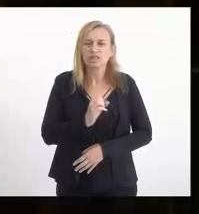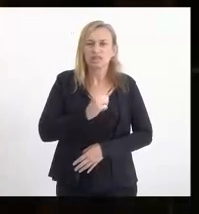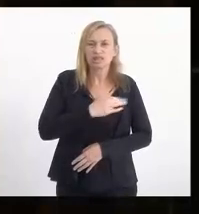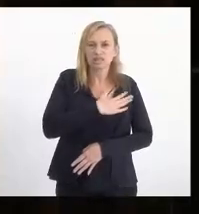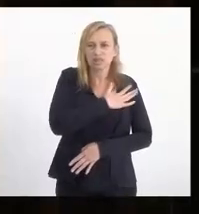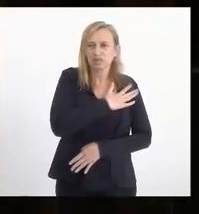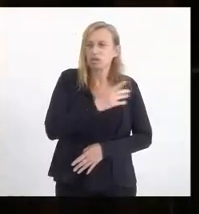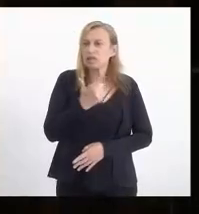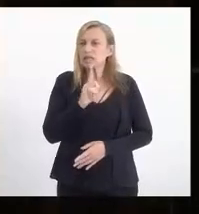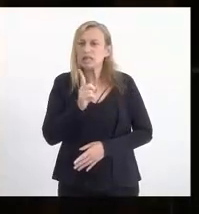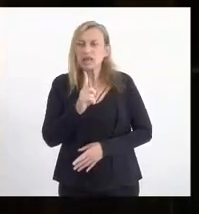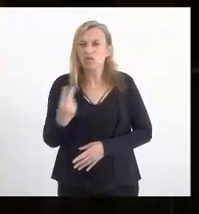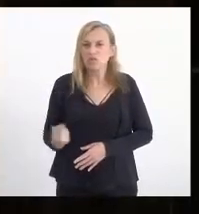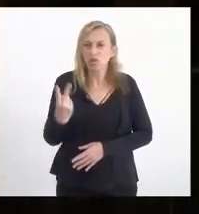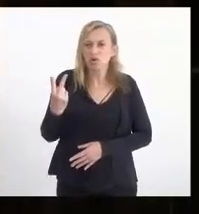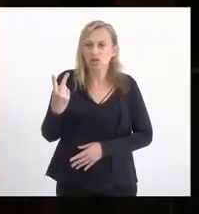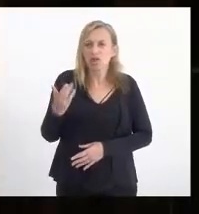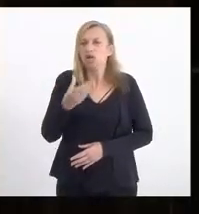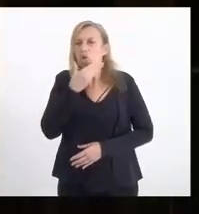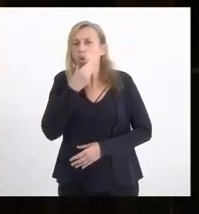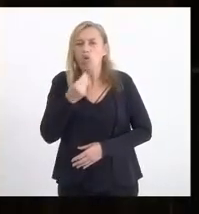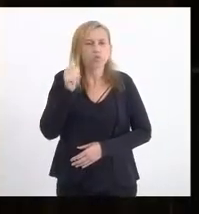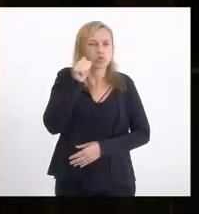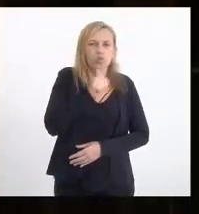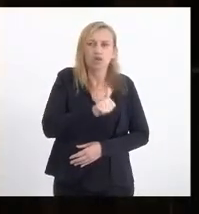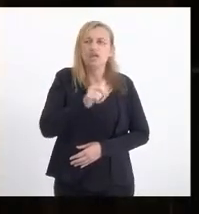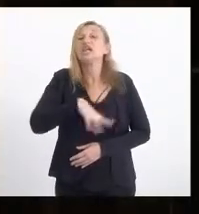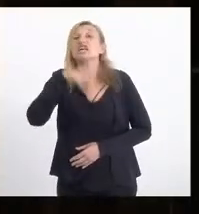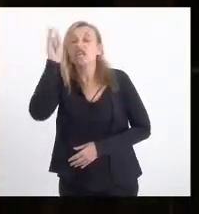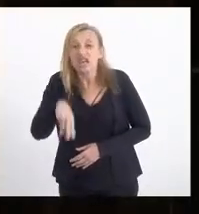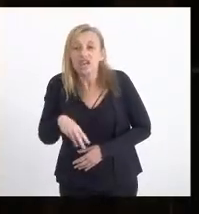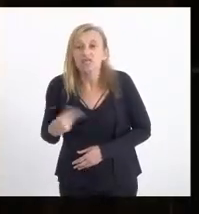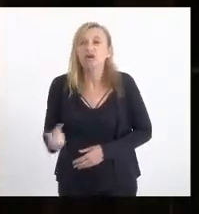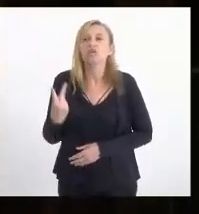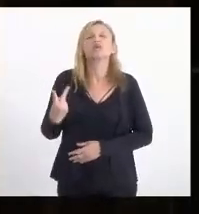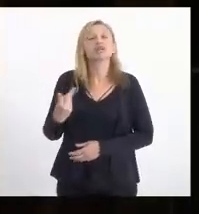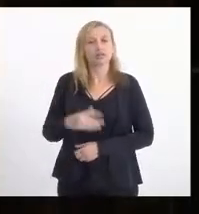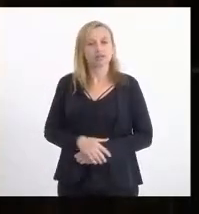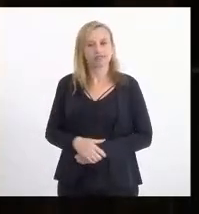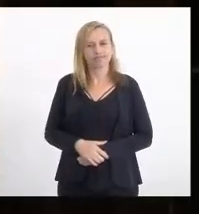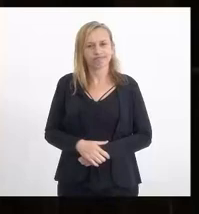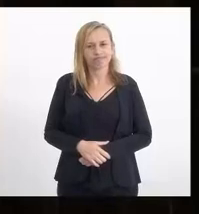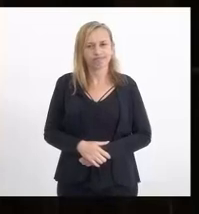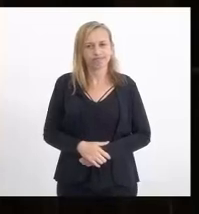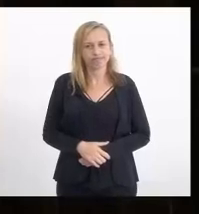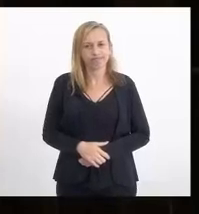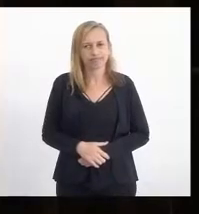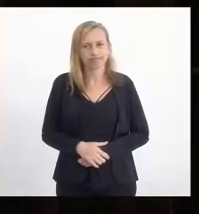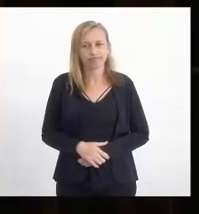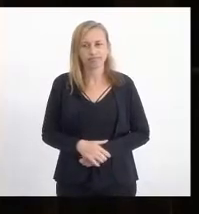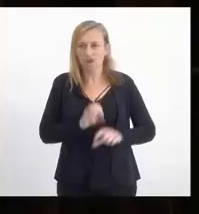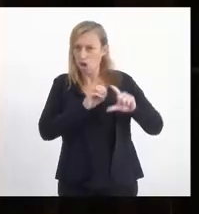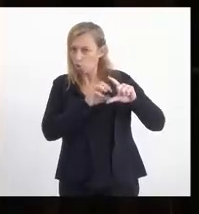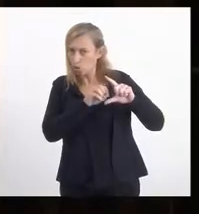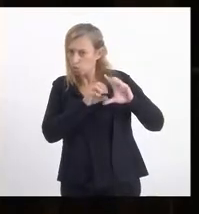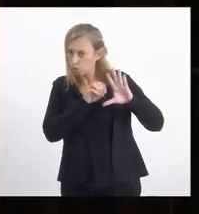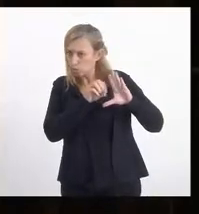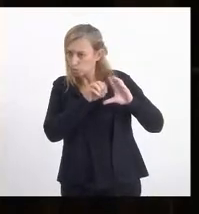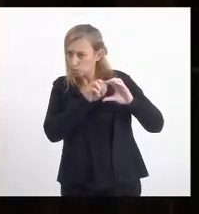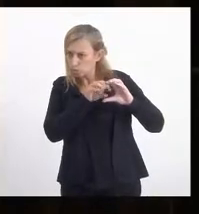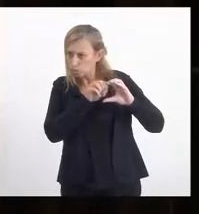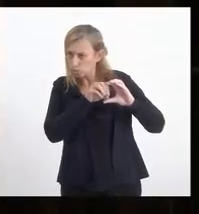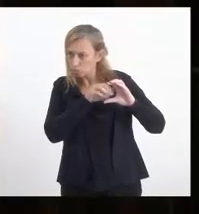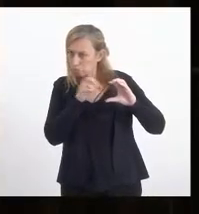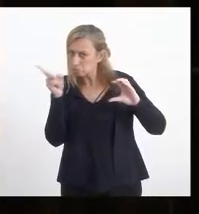civil não valoriza esses homens e mulheres que valorizará e a Rede Globo